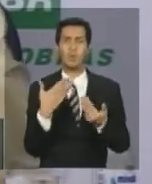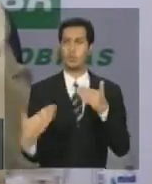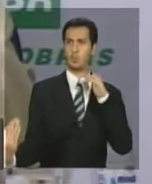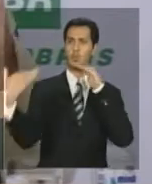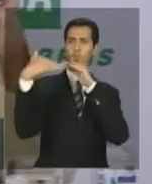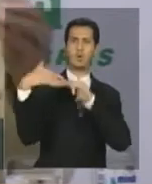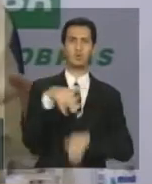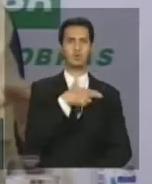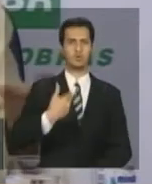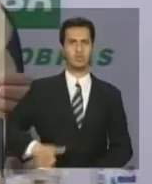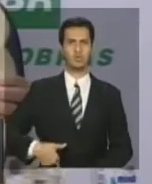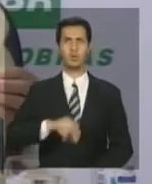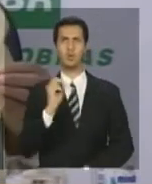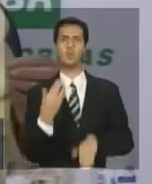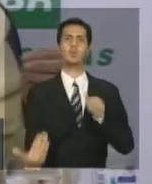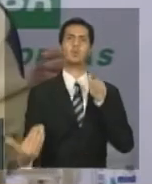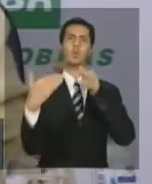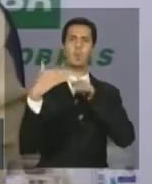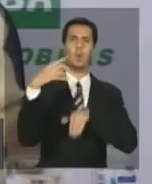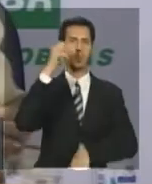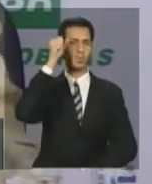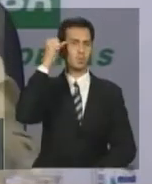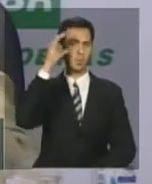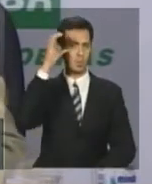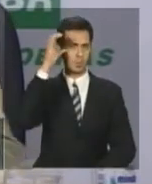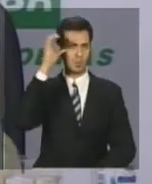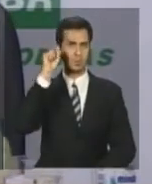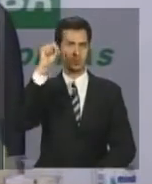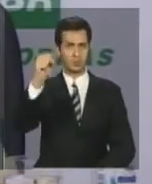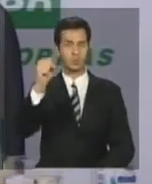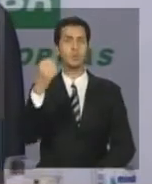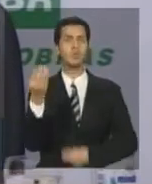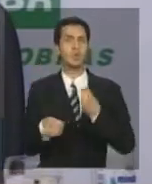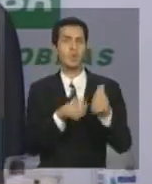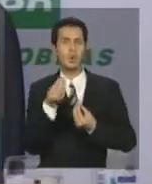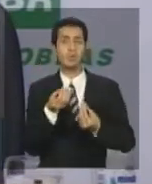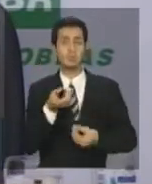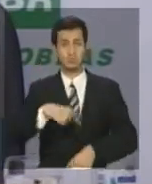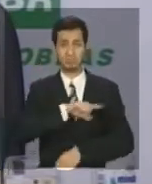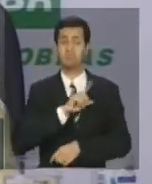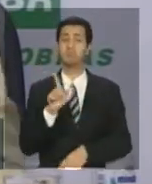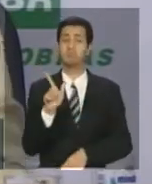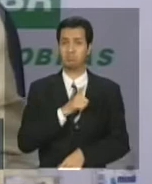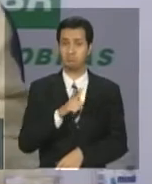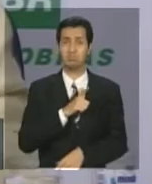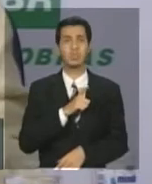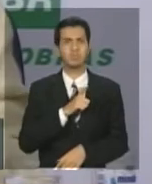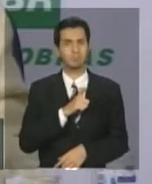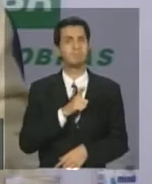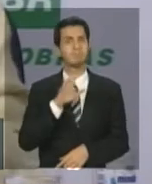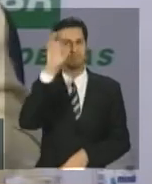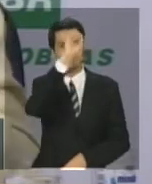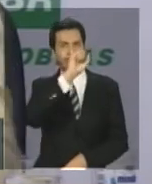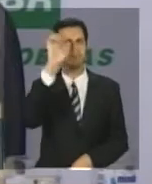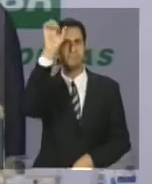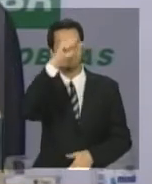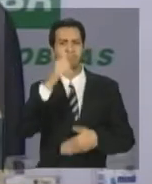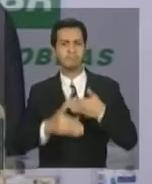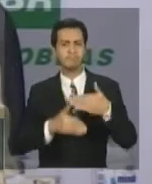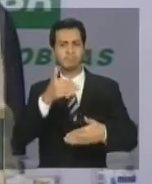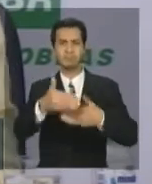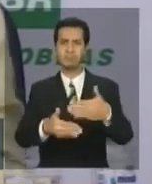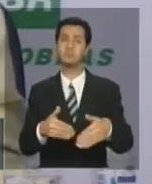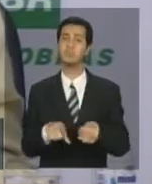fazer igual à Coreia do Sul. Nós temos um tempo de aprendizado, temos uma curva de aprendizado. Então, essa é a